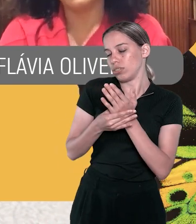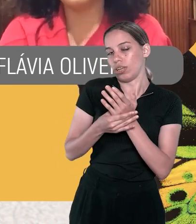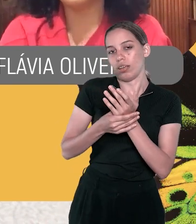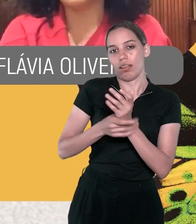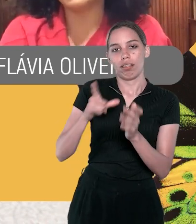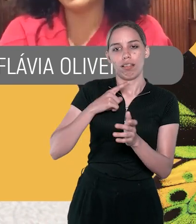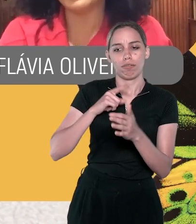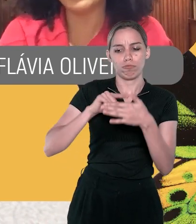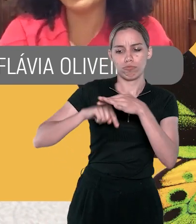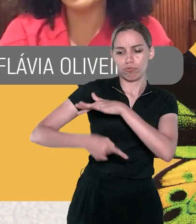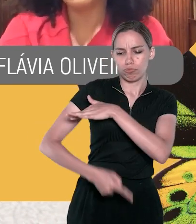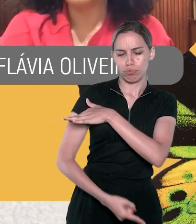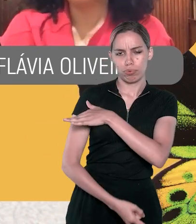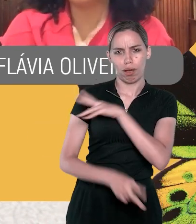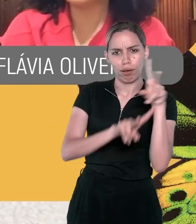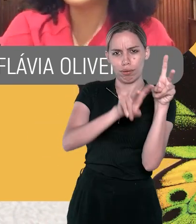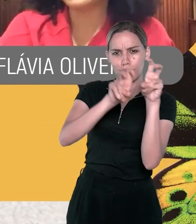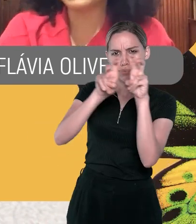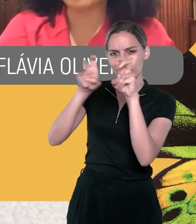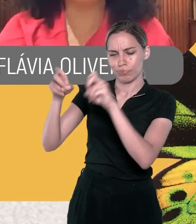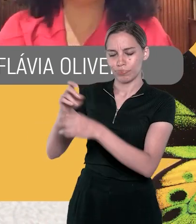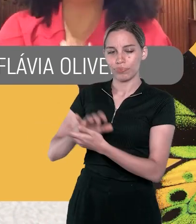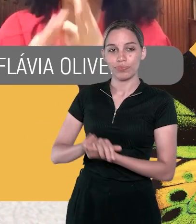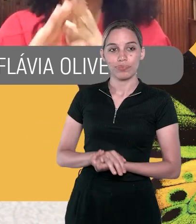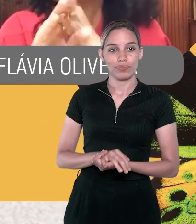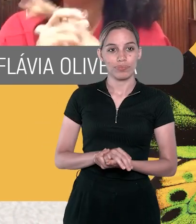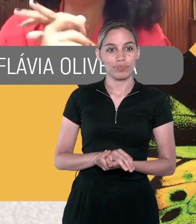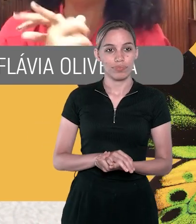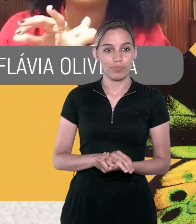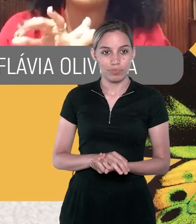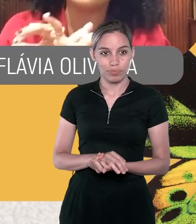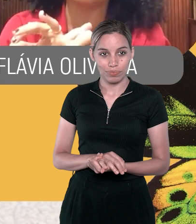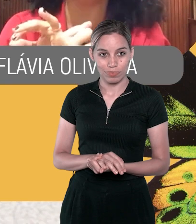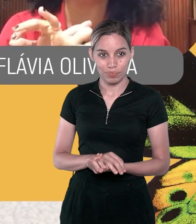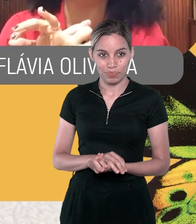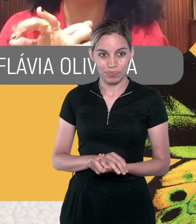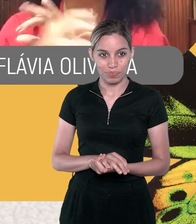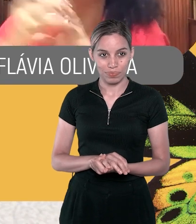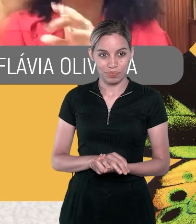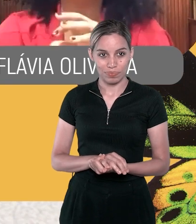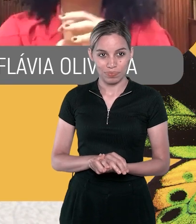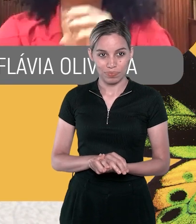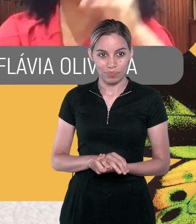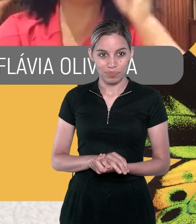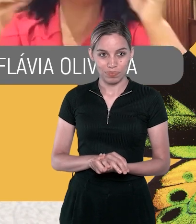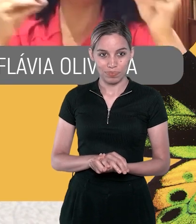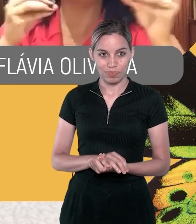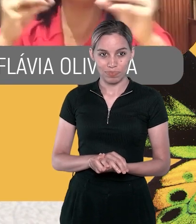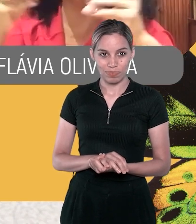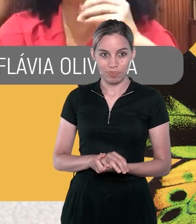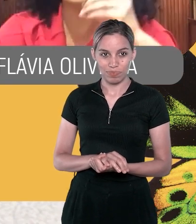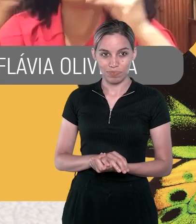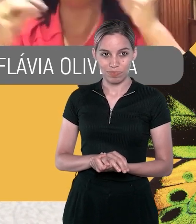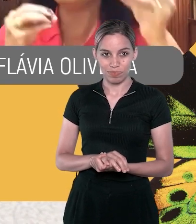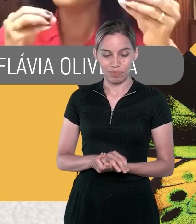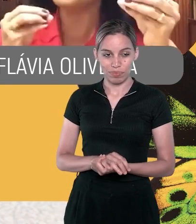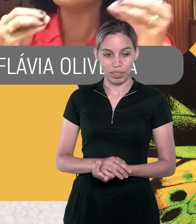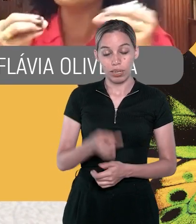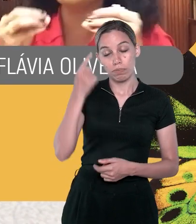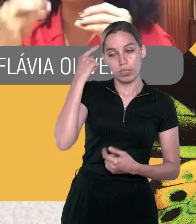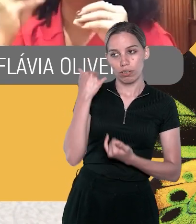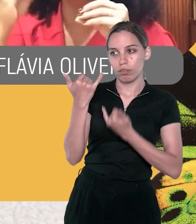né? Isso que eu queria falar, da convivência geracional, para né? concluir, de jovens, né? De pais